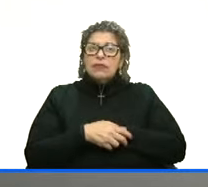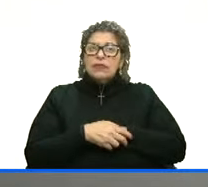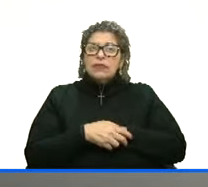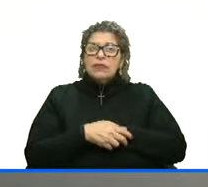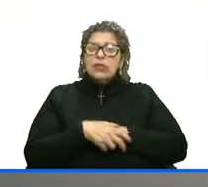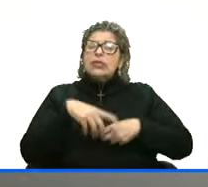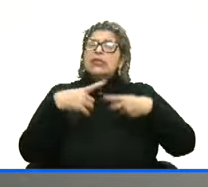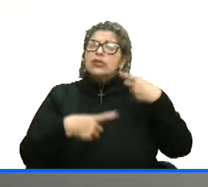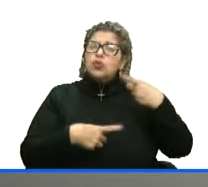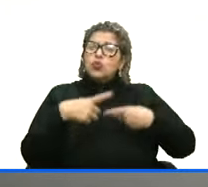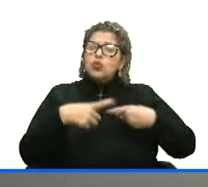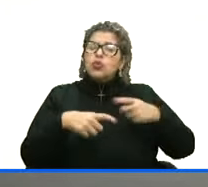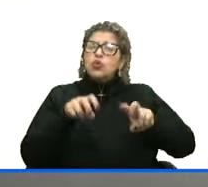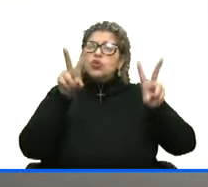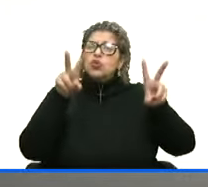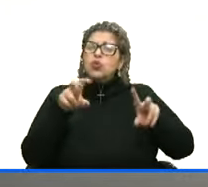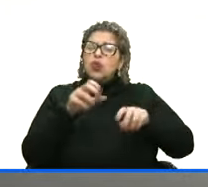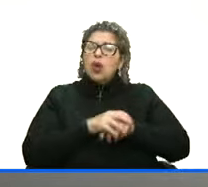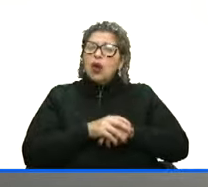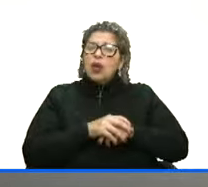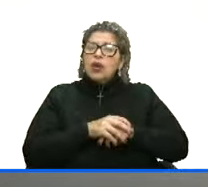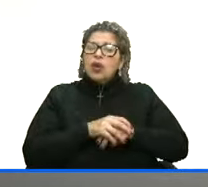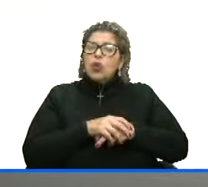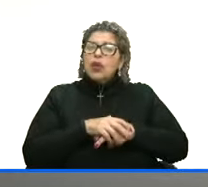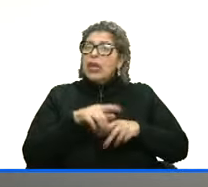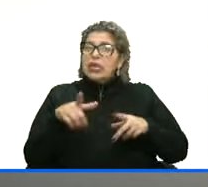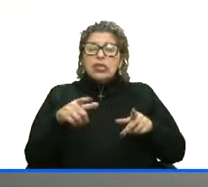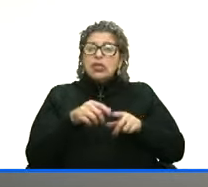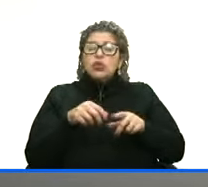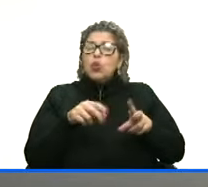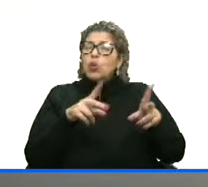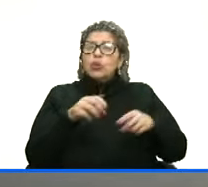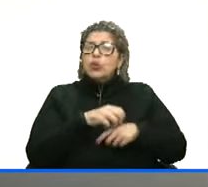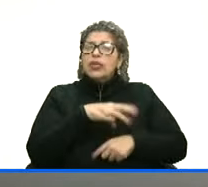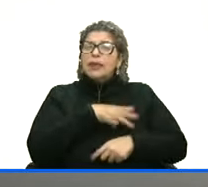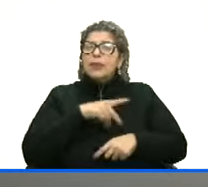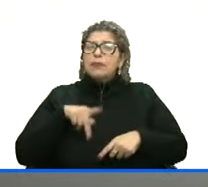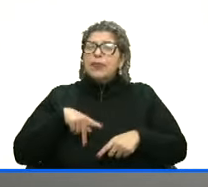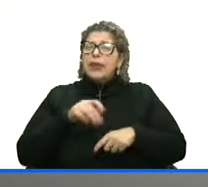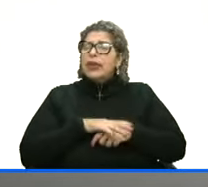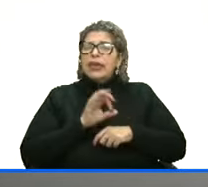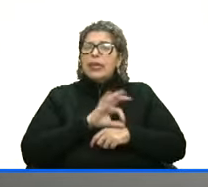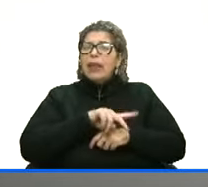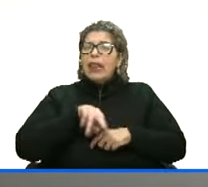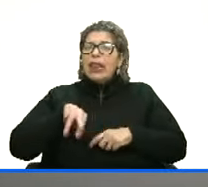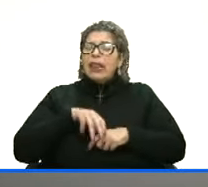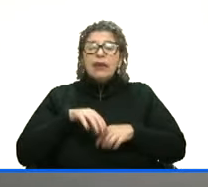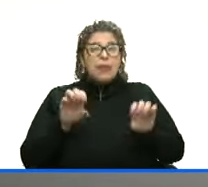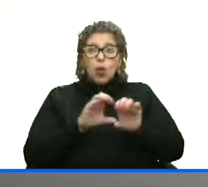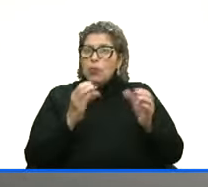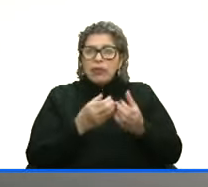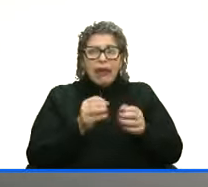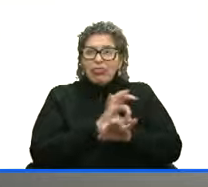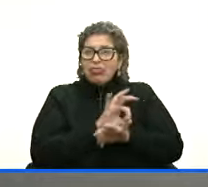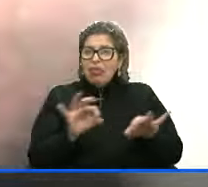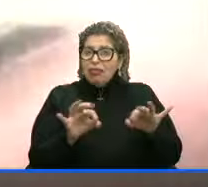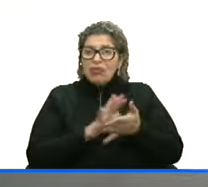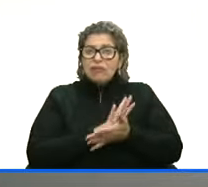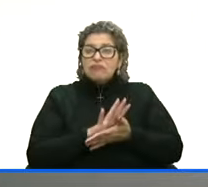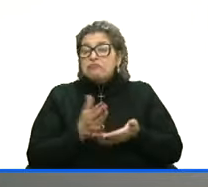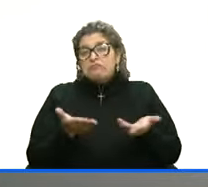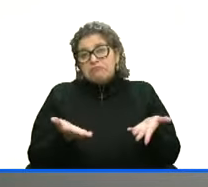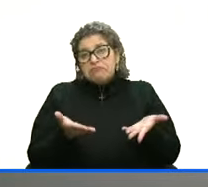sendo discutido só com esses órgãos e nenhum outro, né? Com a comunidade. Então, deixo isso. Não